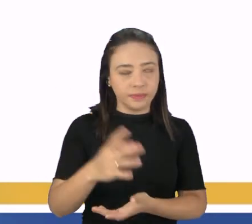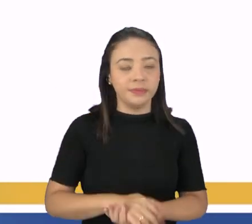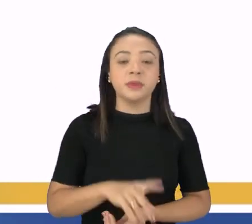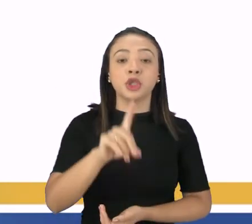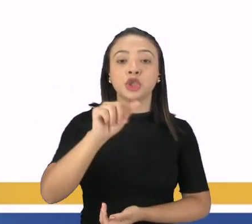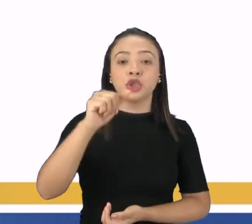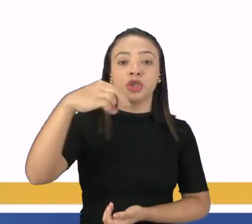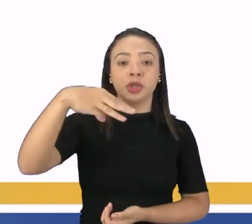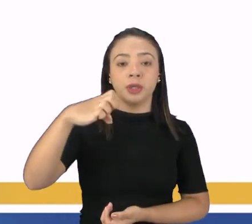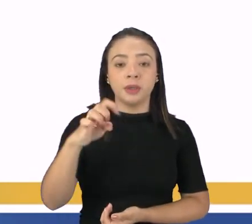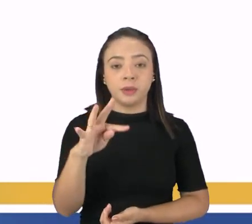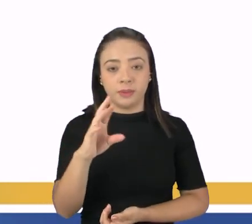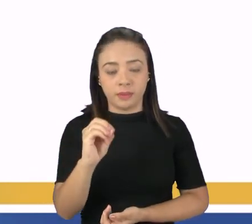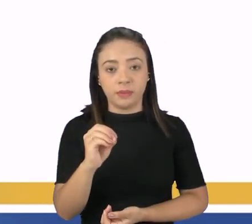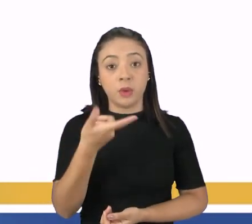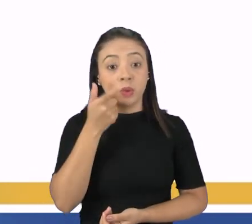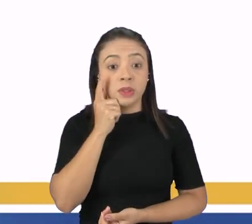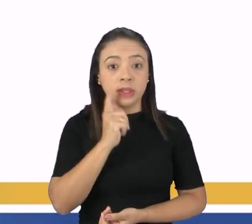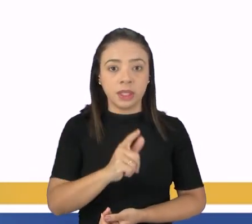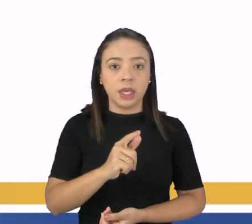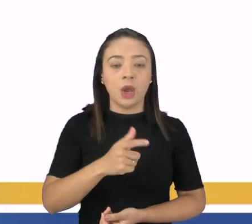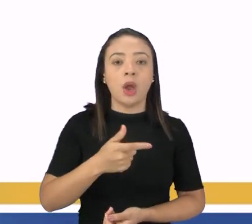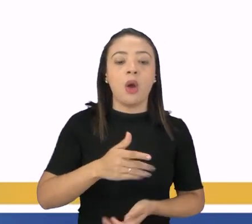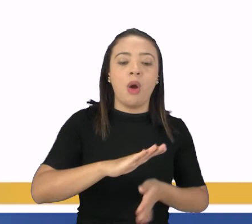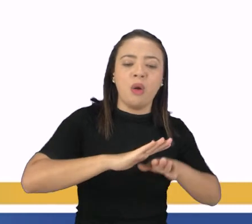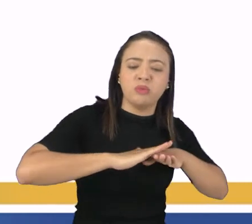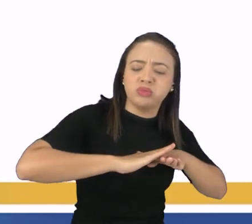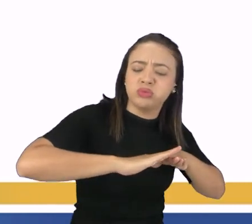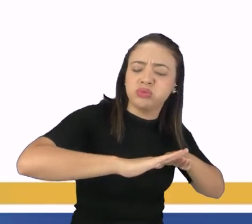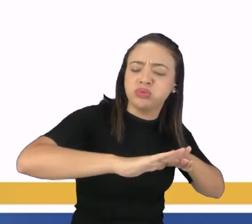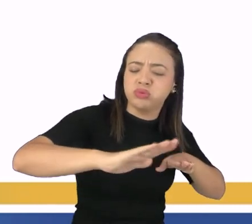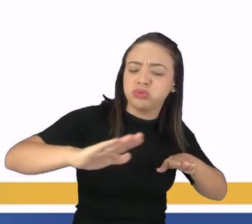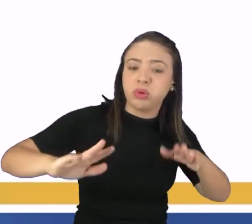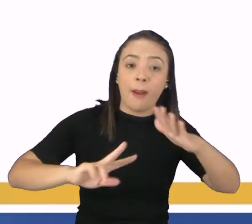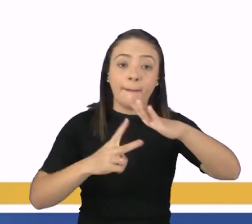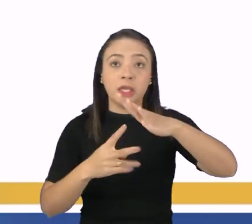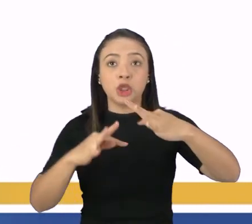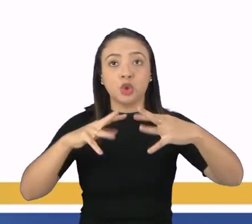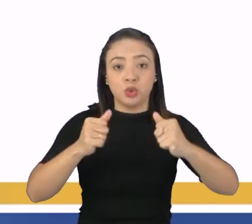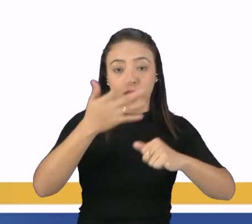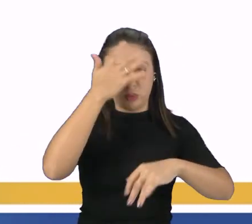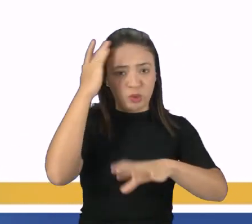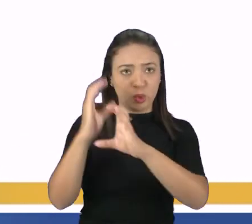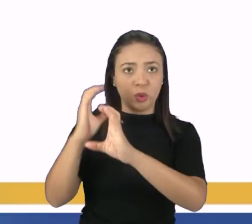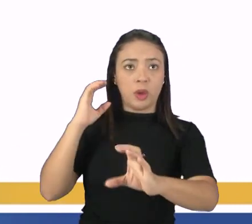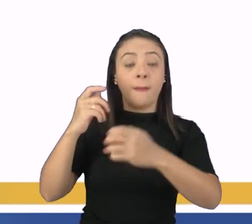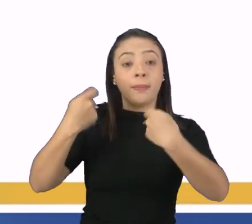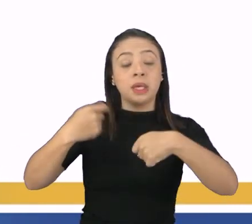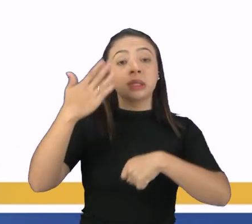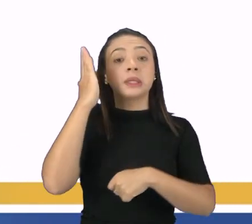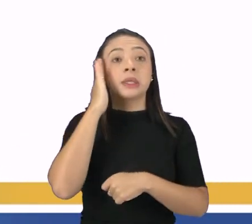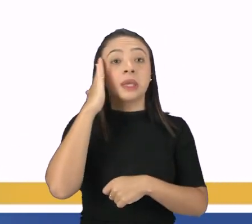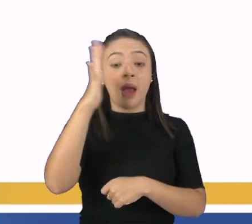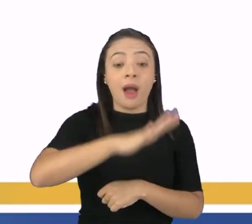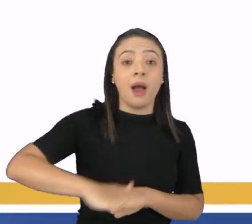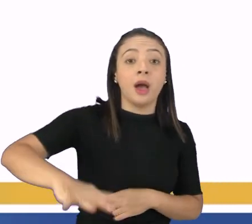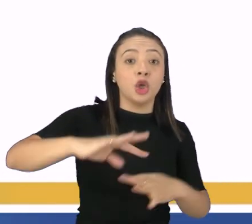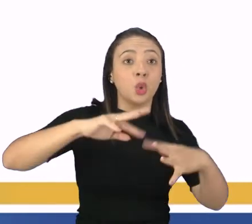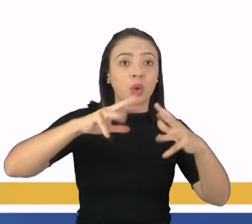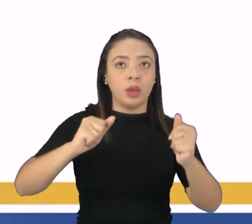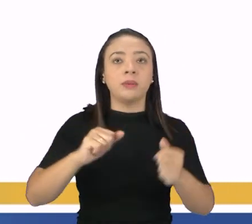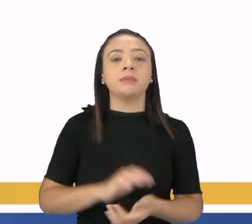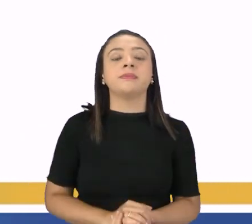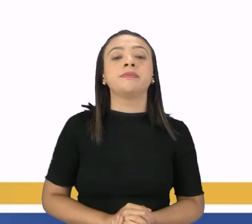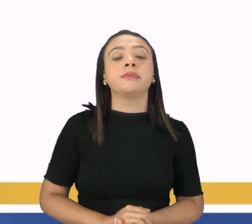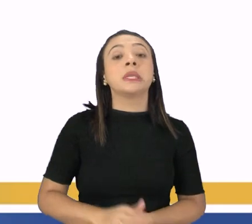Para calçar toda a praça, o engenheiro precisa saber qual a área total dessa praça. Então, sabendo que a fórmula para calcular a